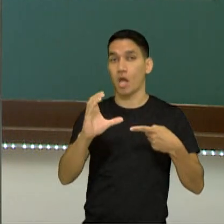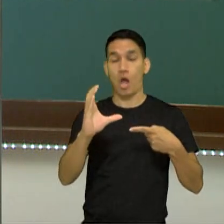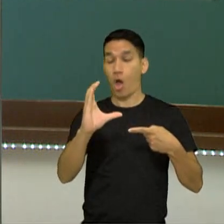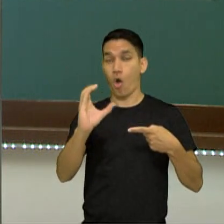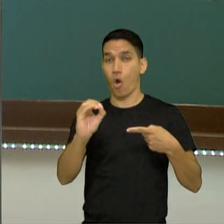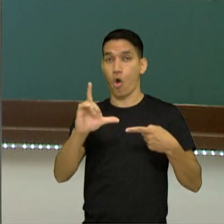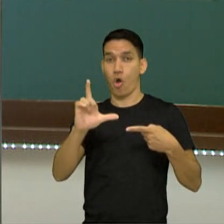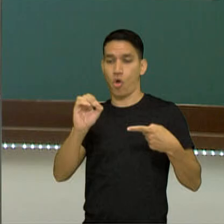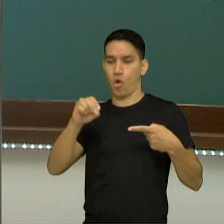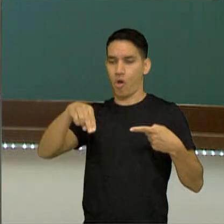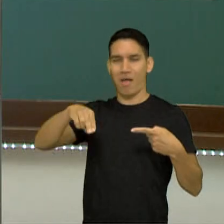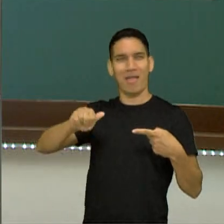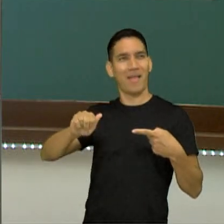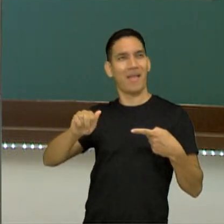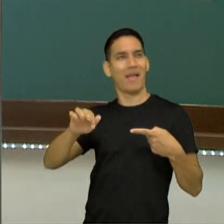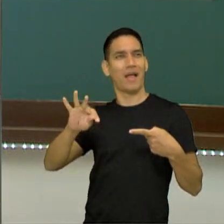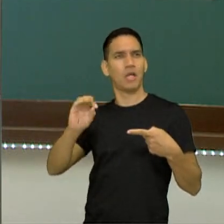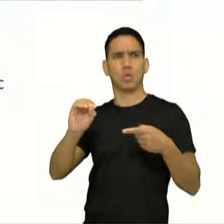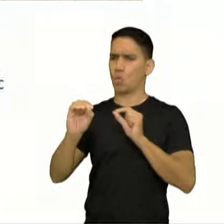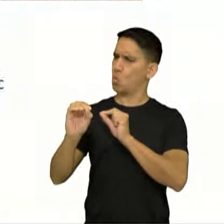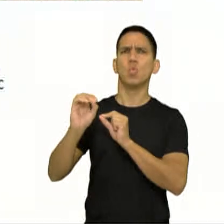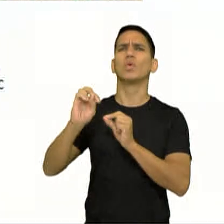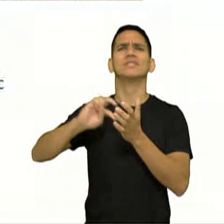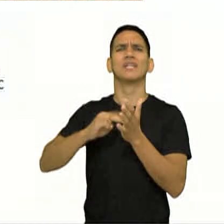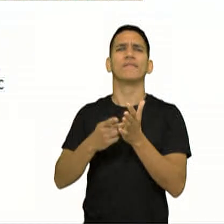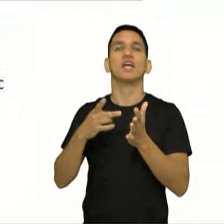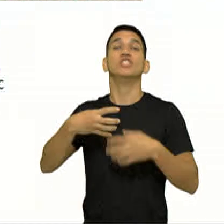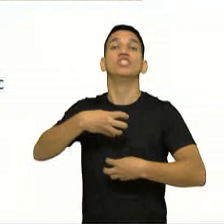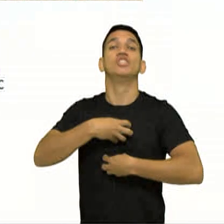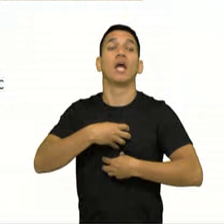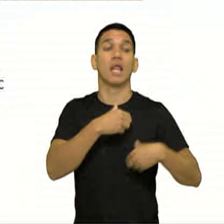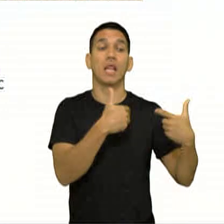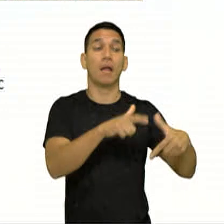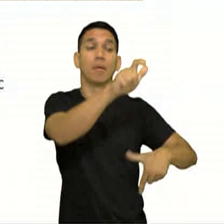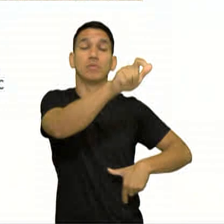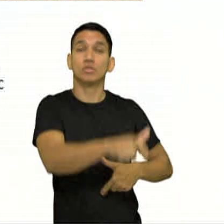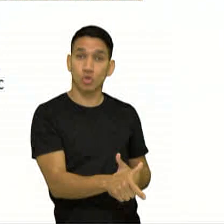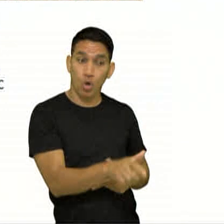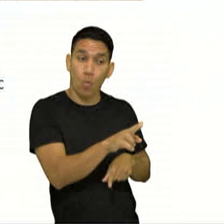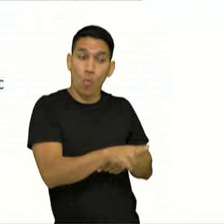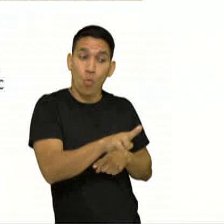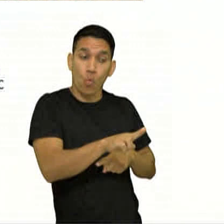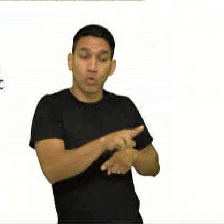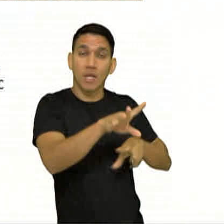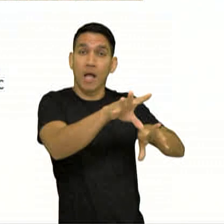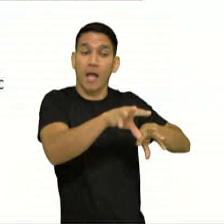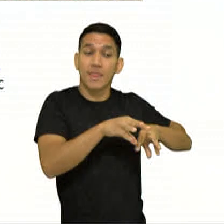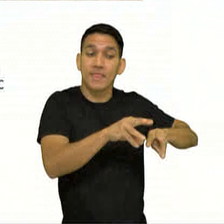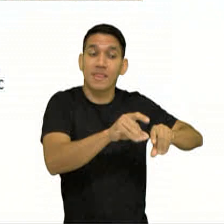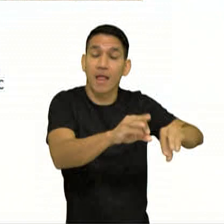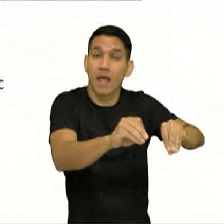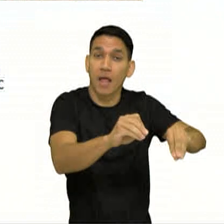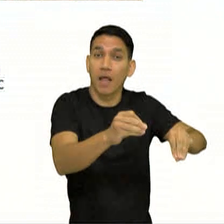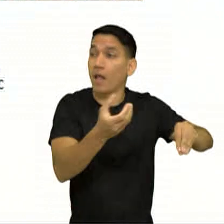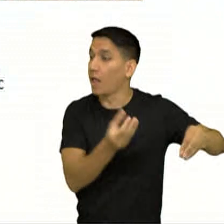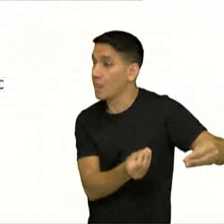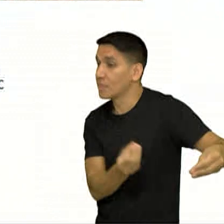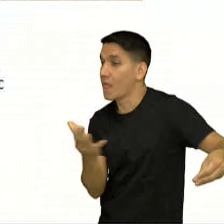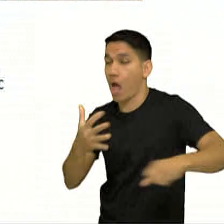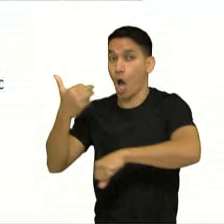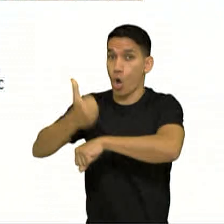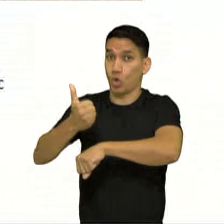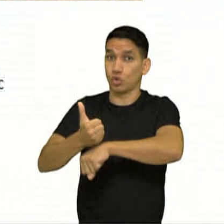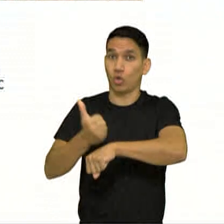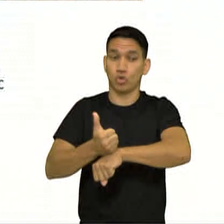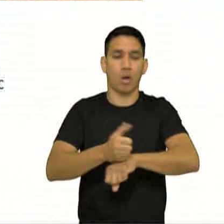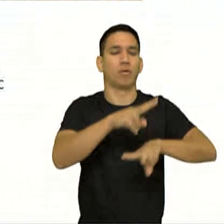O que é o colonato, pessoal? É a forma de trabalho em que o trabalhador ele usa uma parcela da terra e, em troca, entrega ao proprietário